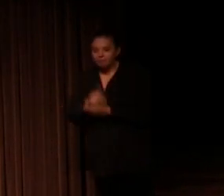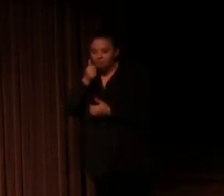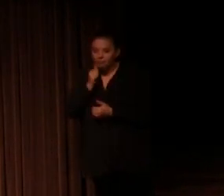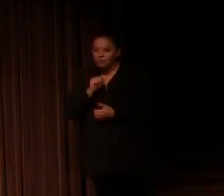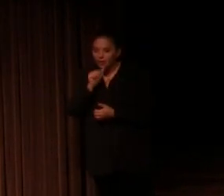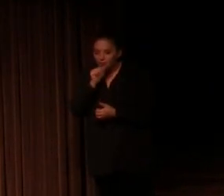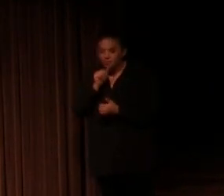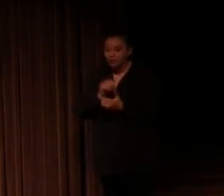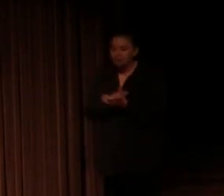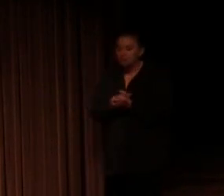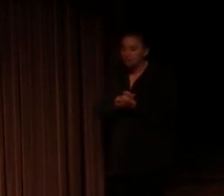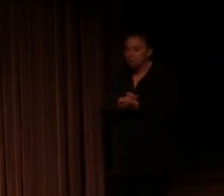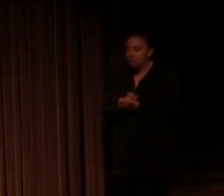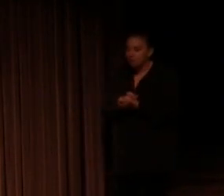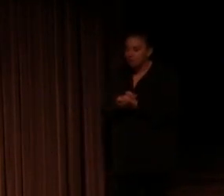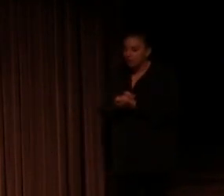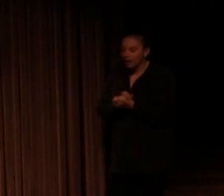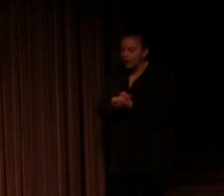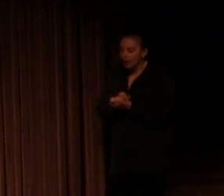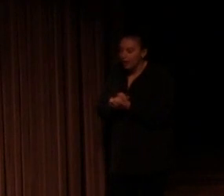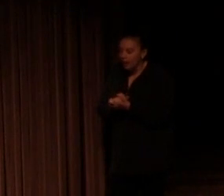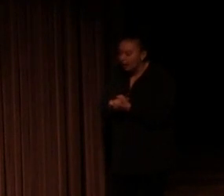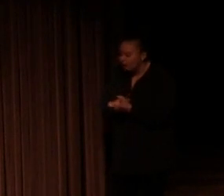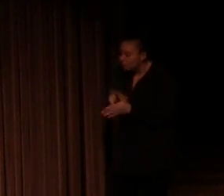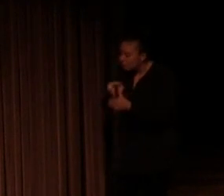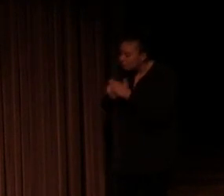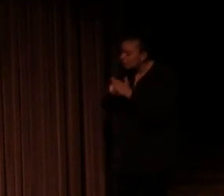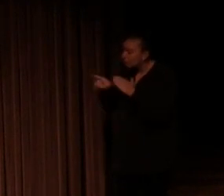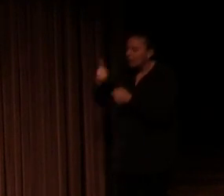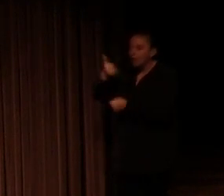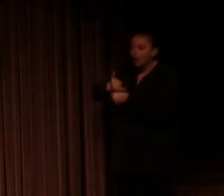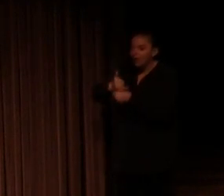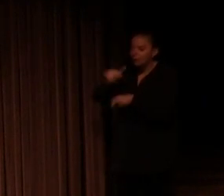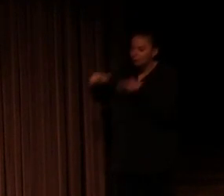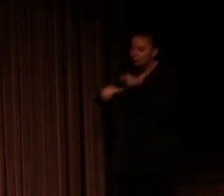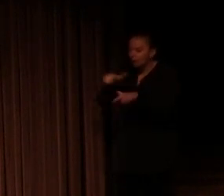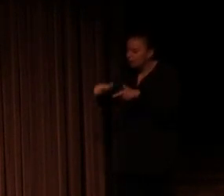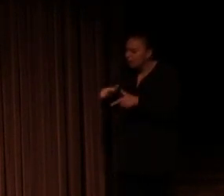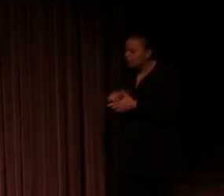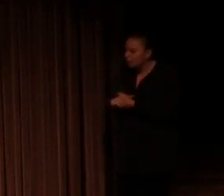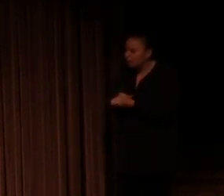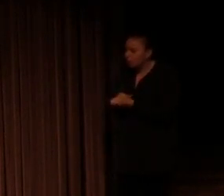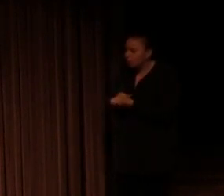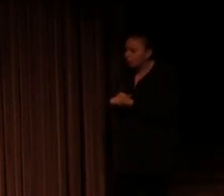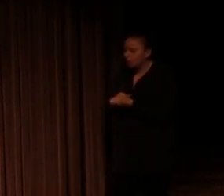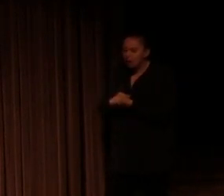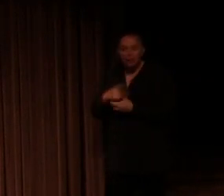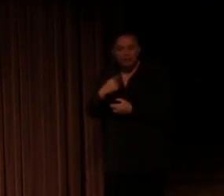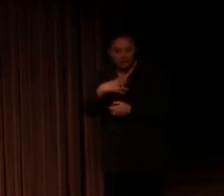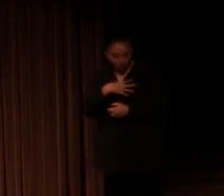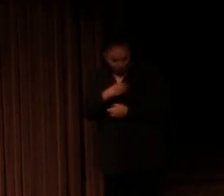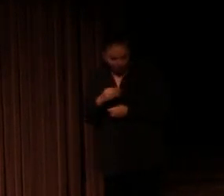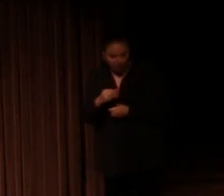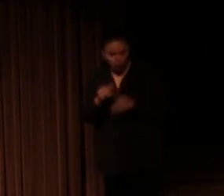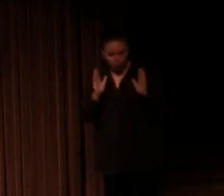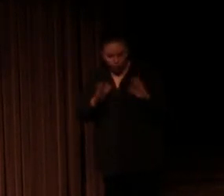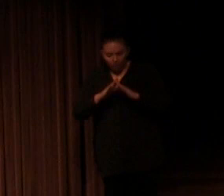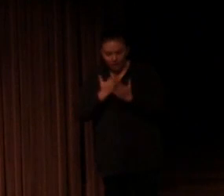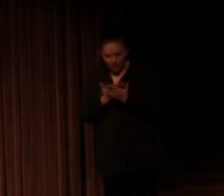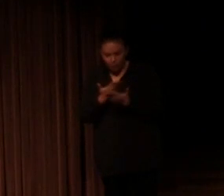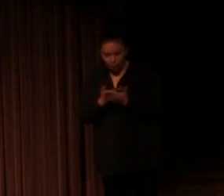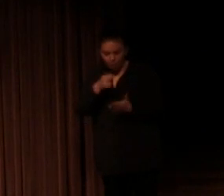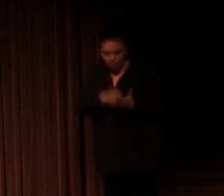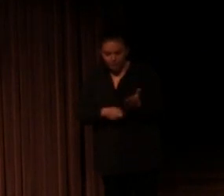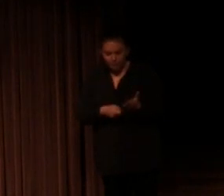chega o empregador falar para ela mas seu filho na creche ela falava 'não eu vou conseguir a vaga conseguiu um emprego e foi então quando você conseguir